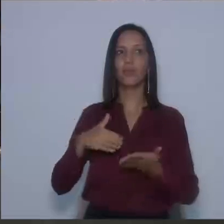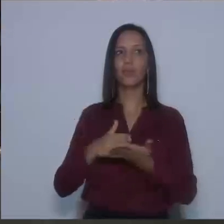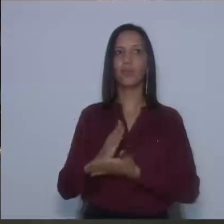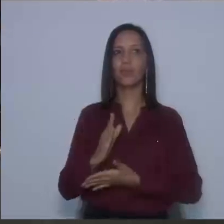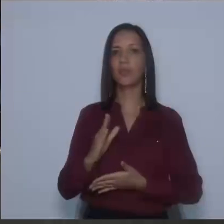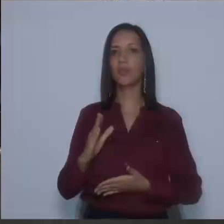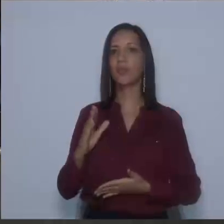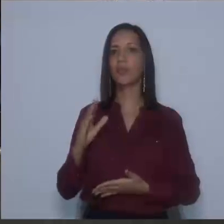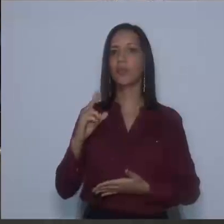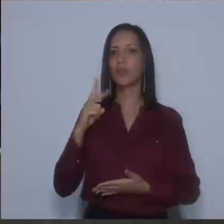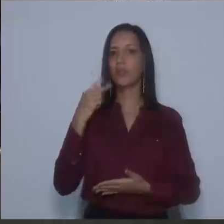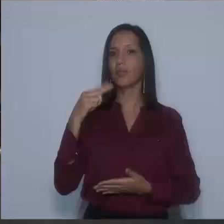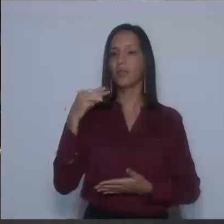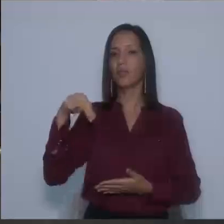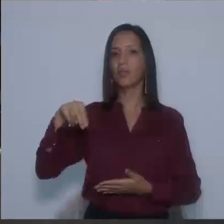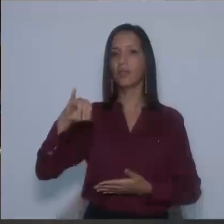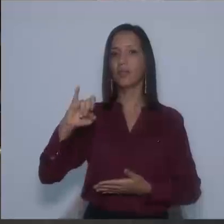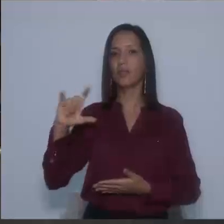Vereador Nil Ramos.